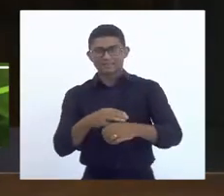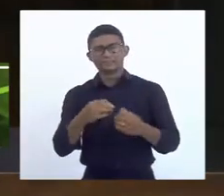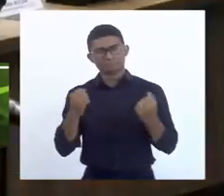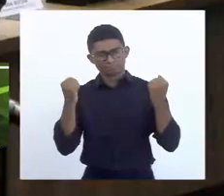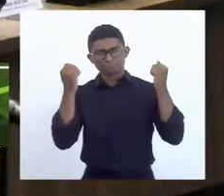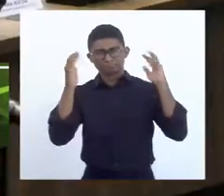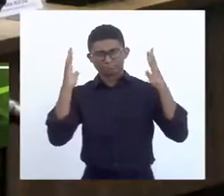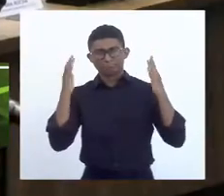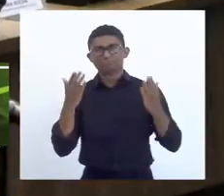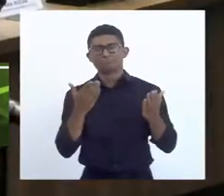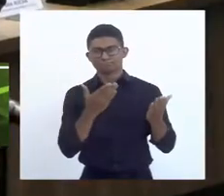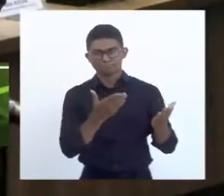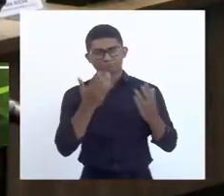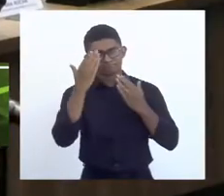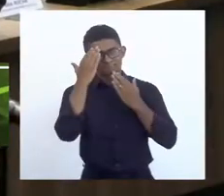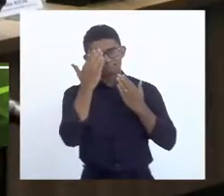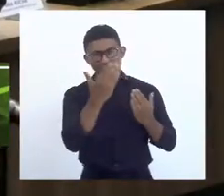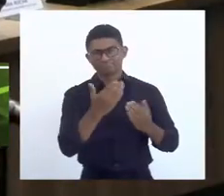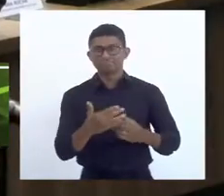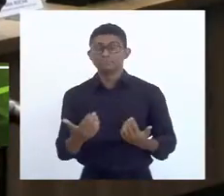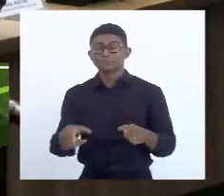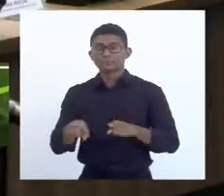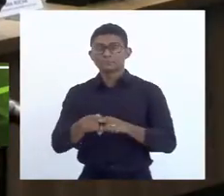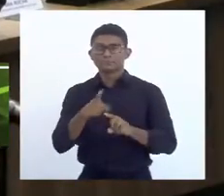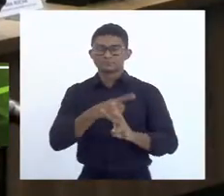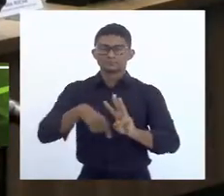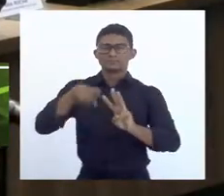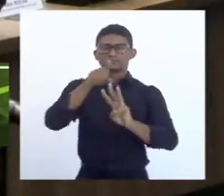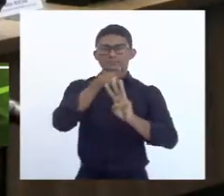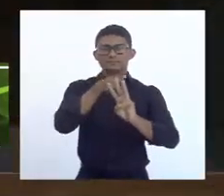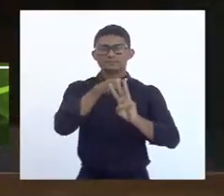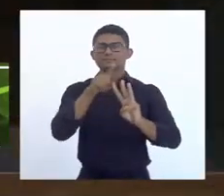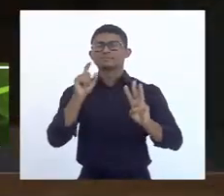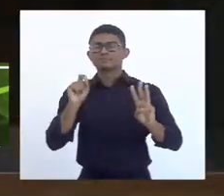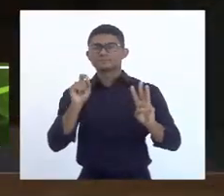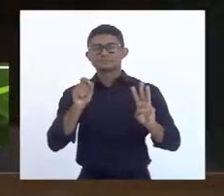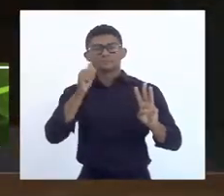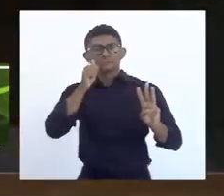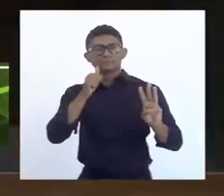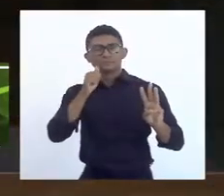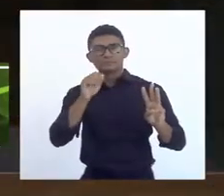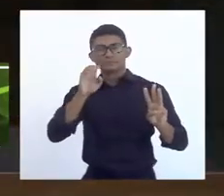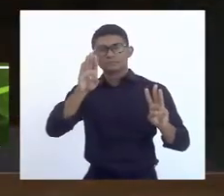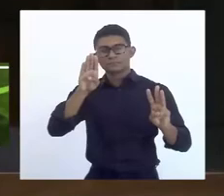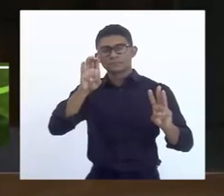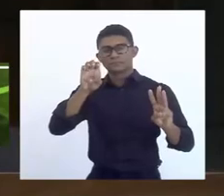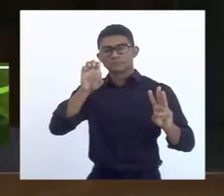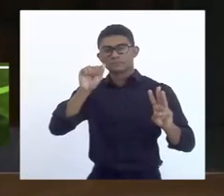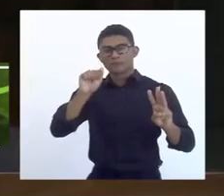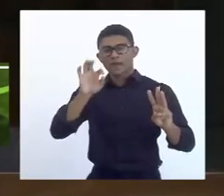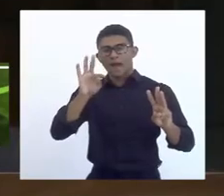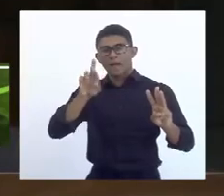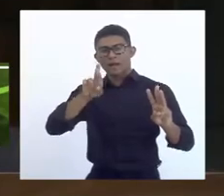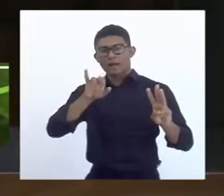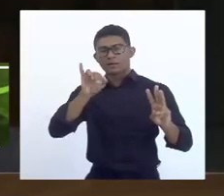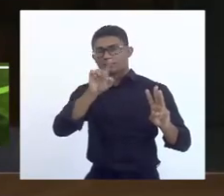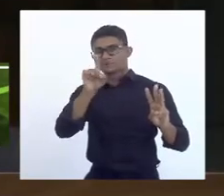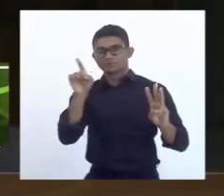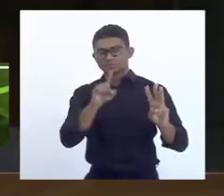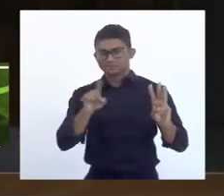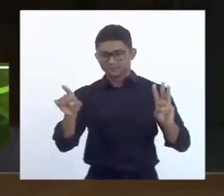Isa. Obrigada. E a Beatriz... Como é? Munhon?